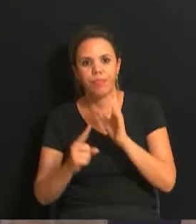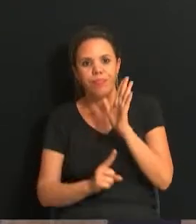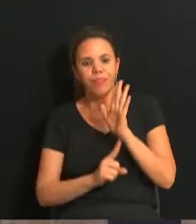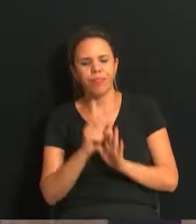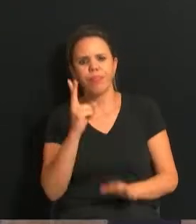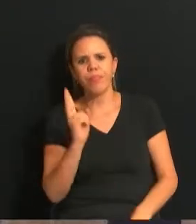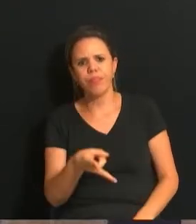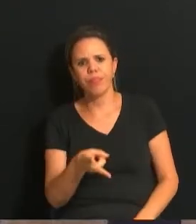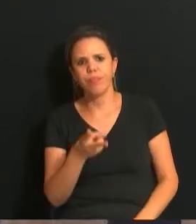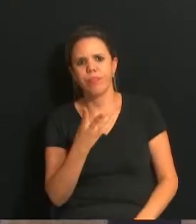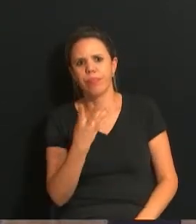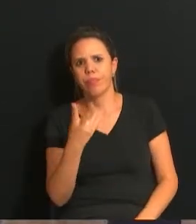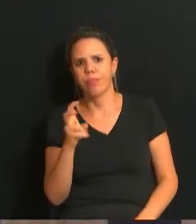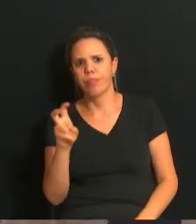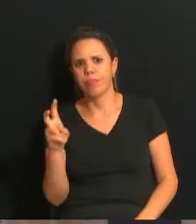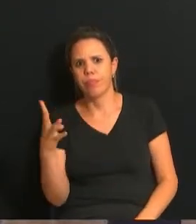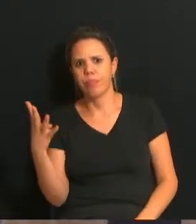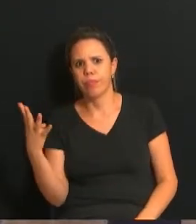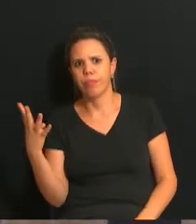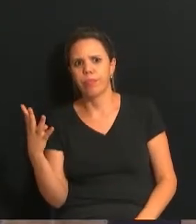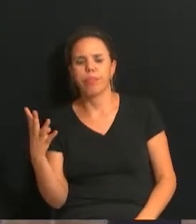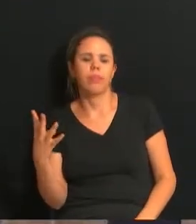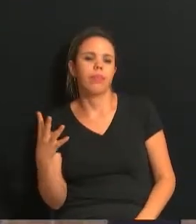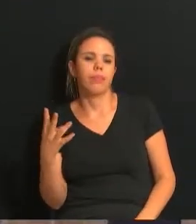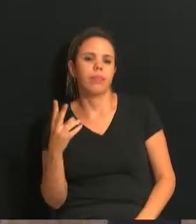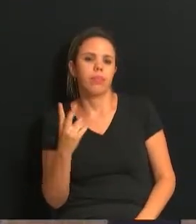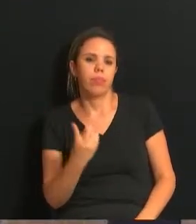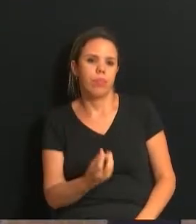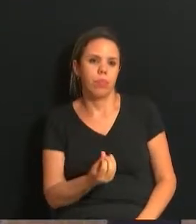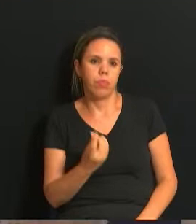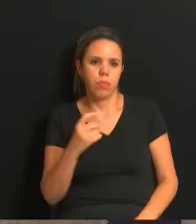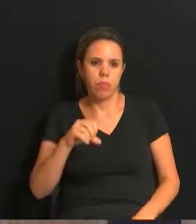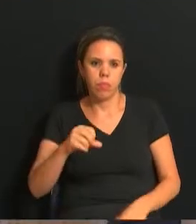2.574 atendimentos. Em 2019,